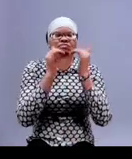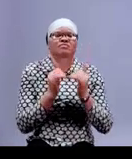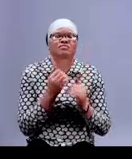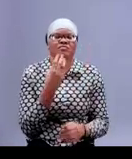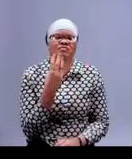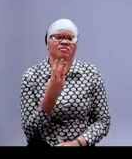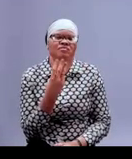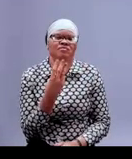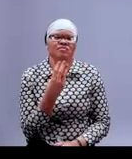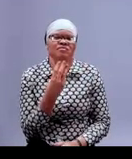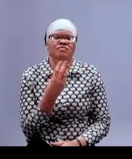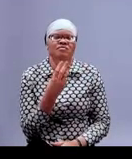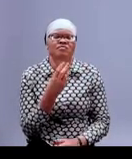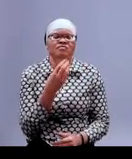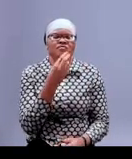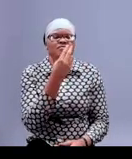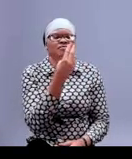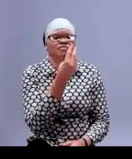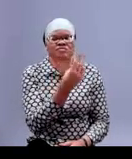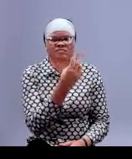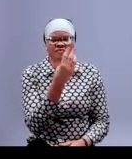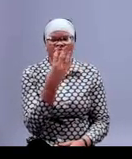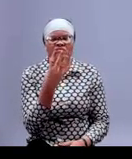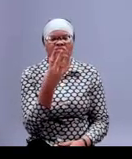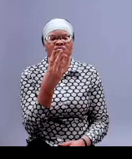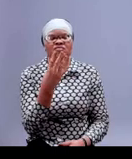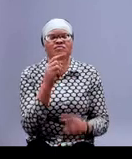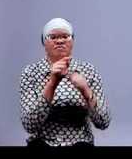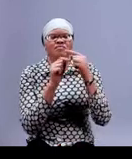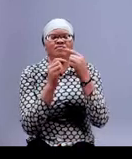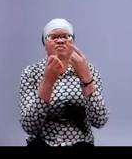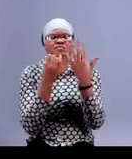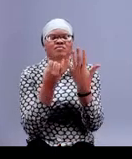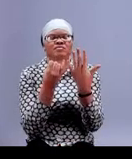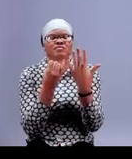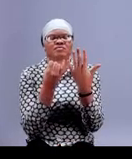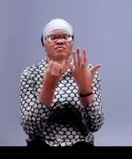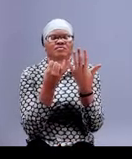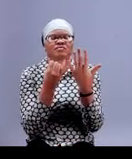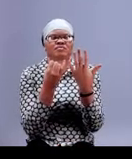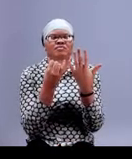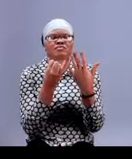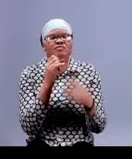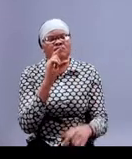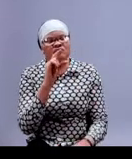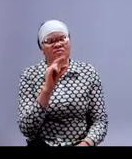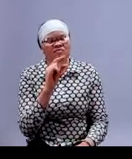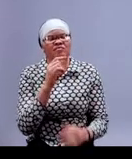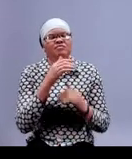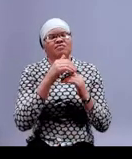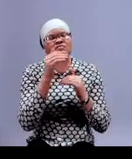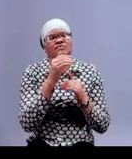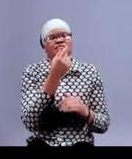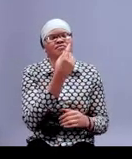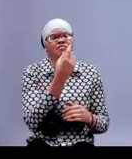caso baixa o 3 vamos ter 23 23 é dividir por 6 Quanto é 23 é ma